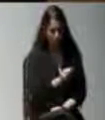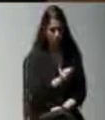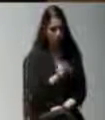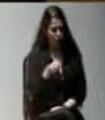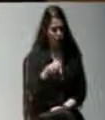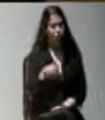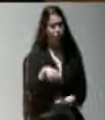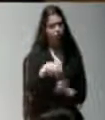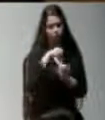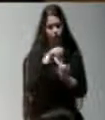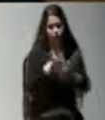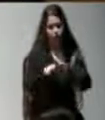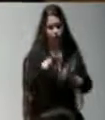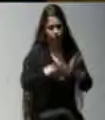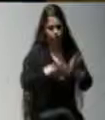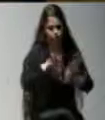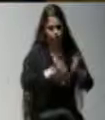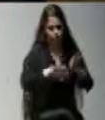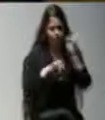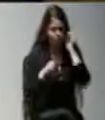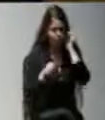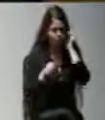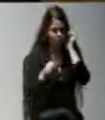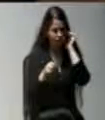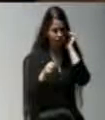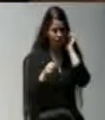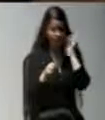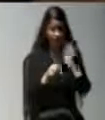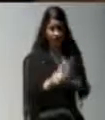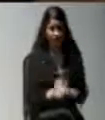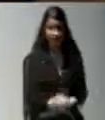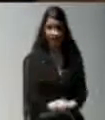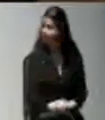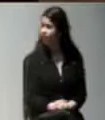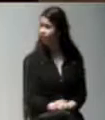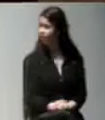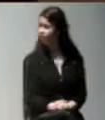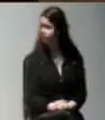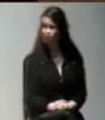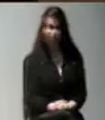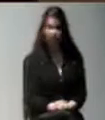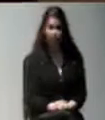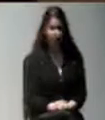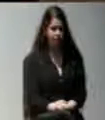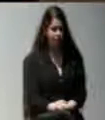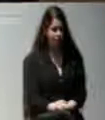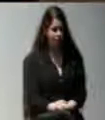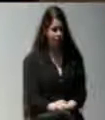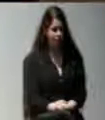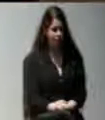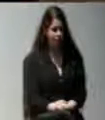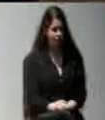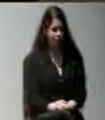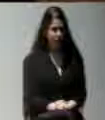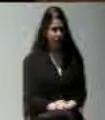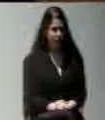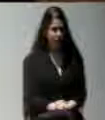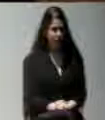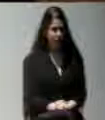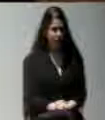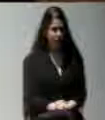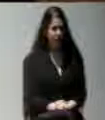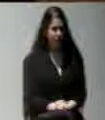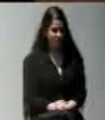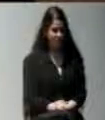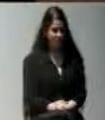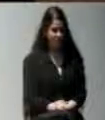grande organizadora de toda essa equipe maravilhosa, professora Maria Clara,